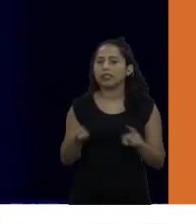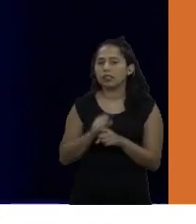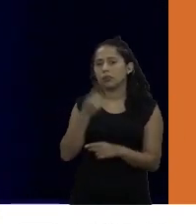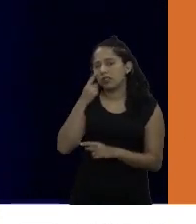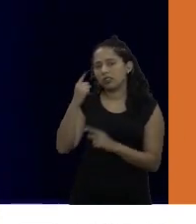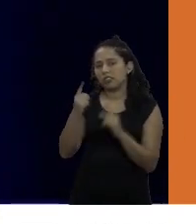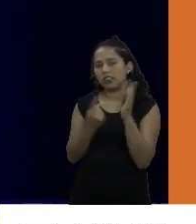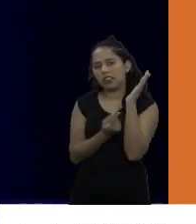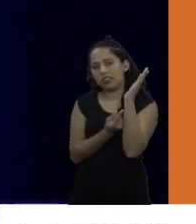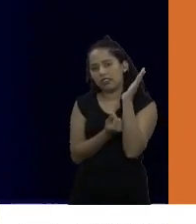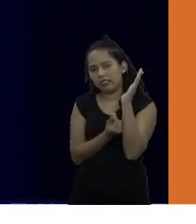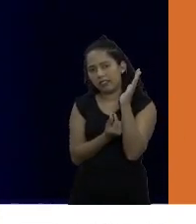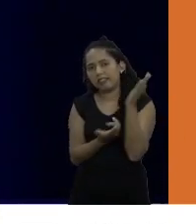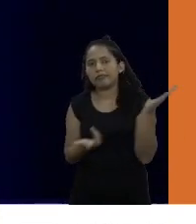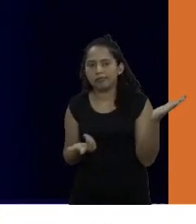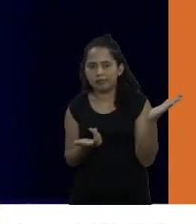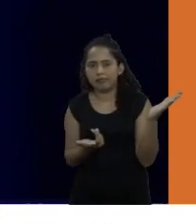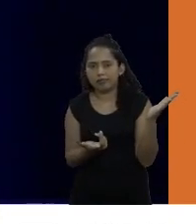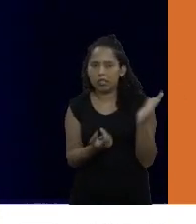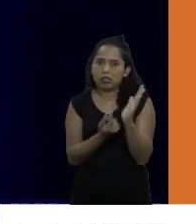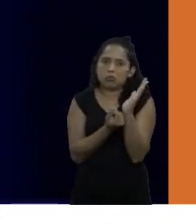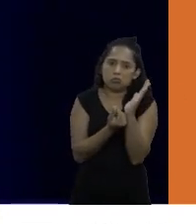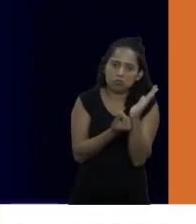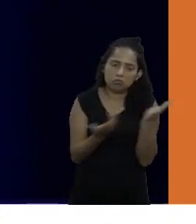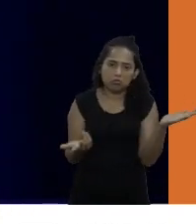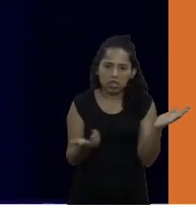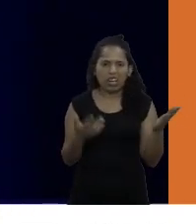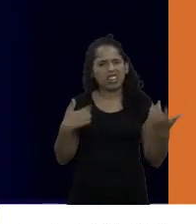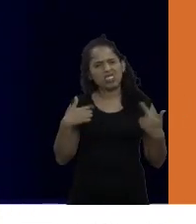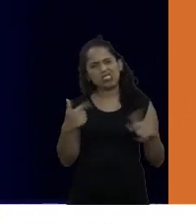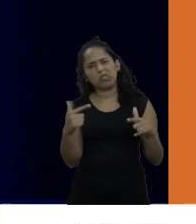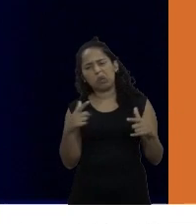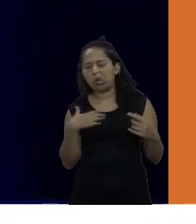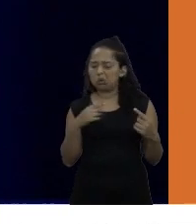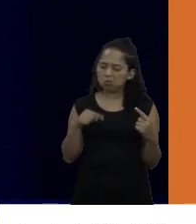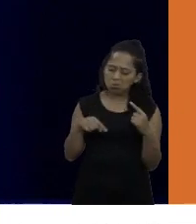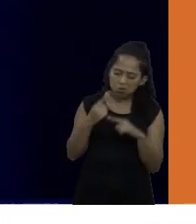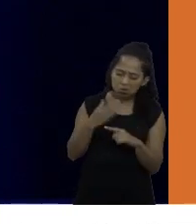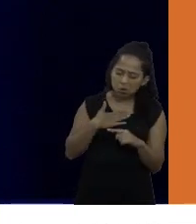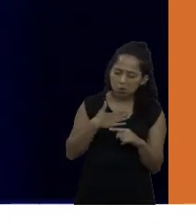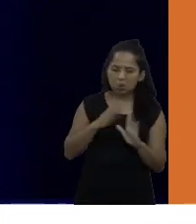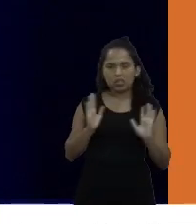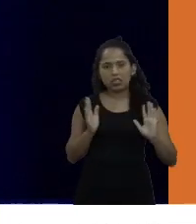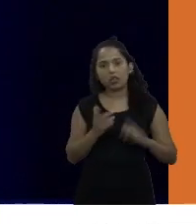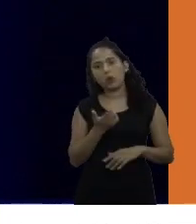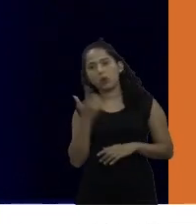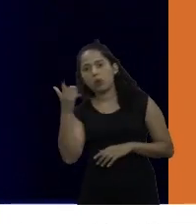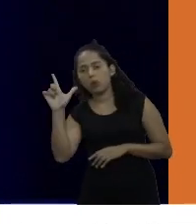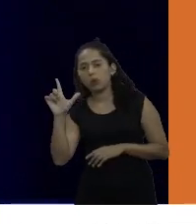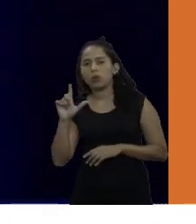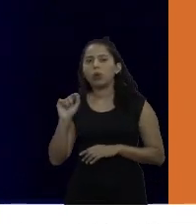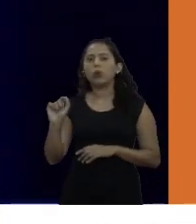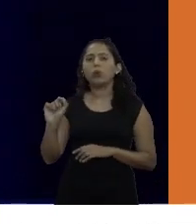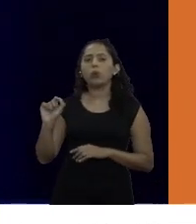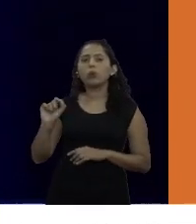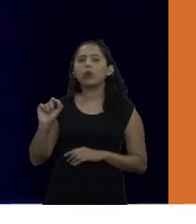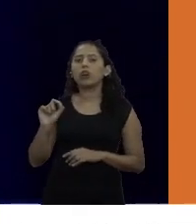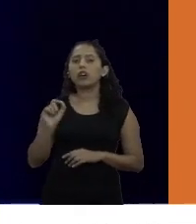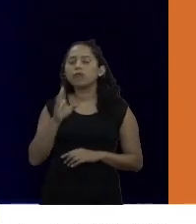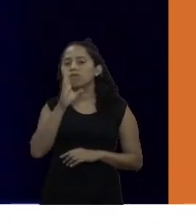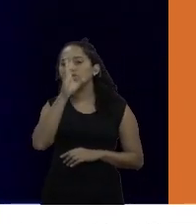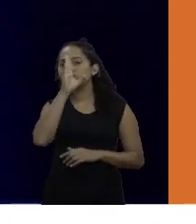médias, média alta, no Brasil. Ah, não vou trabalhar, não faz sentido para mim. Por outro lado, tem o quiet quitting, a